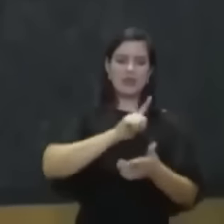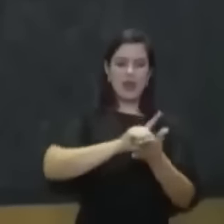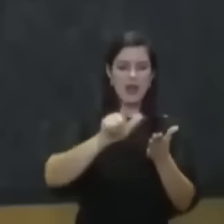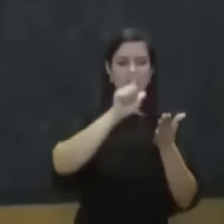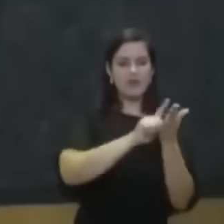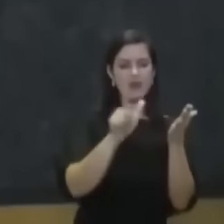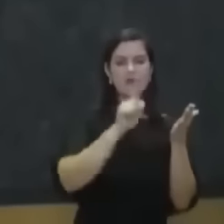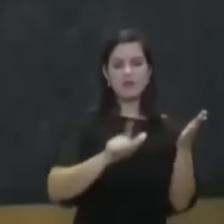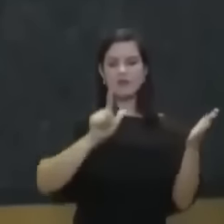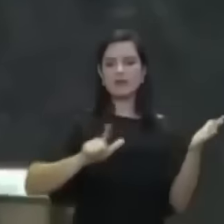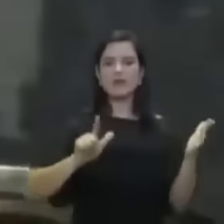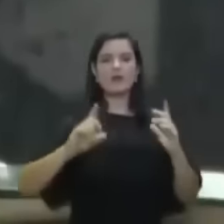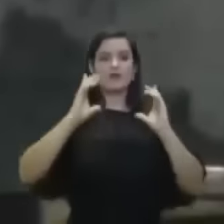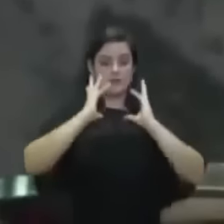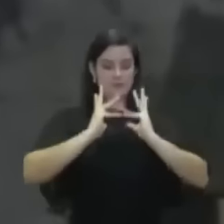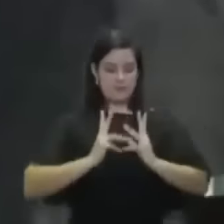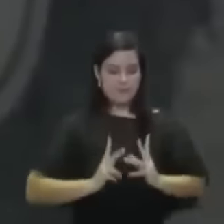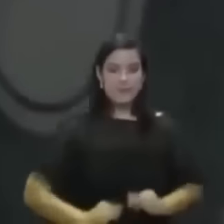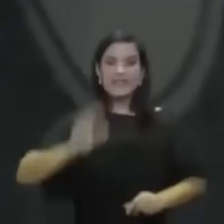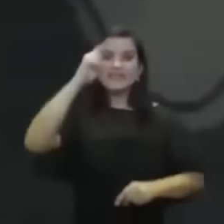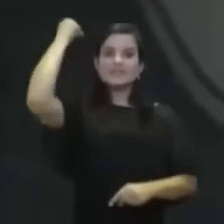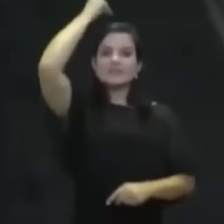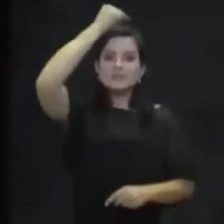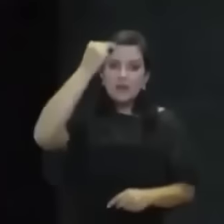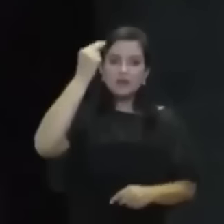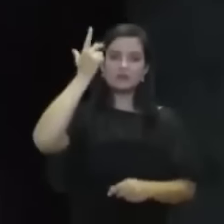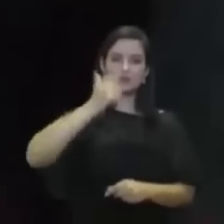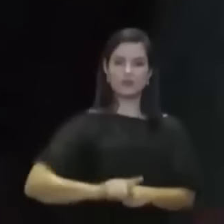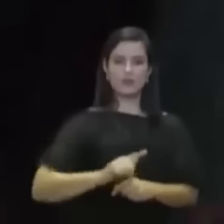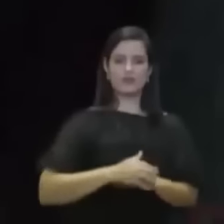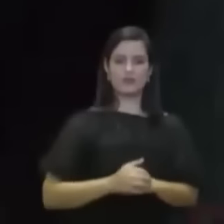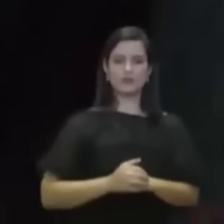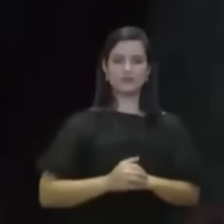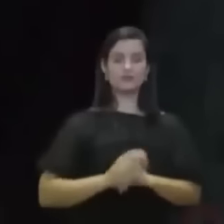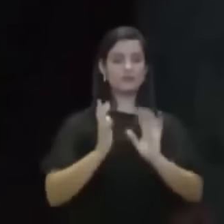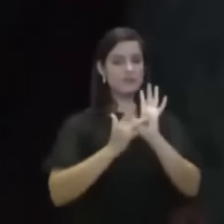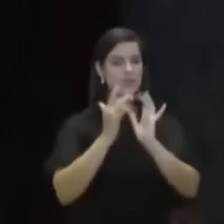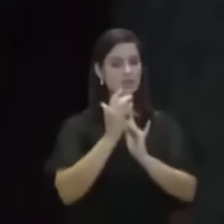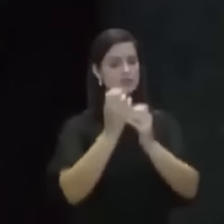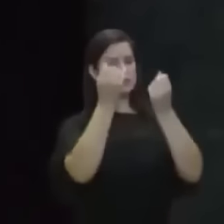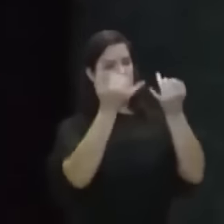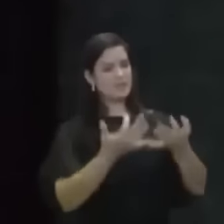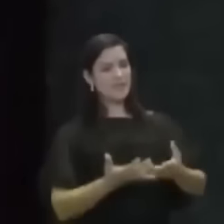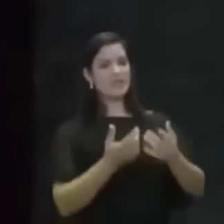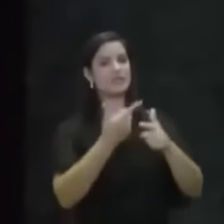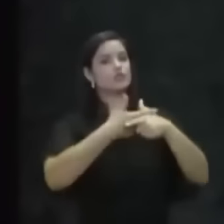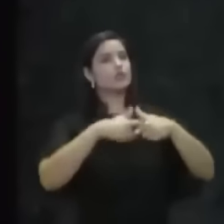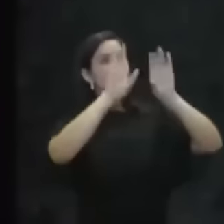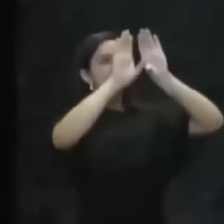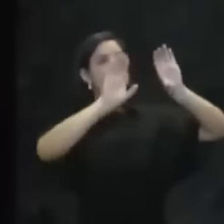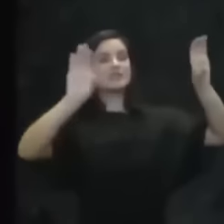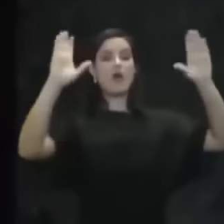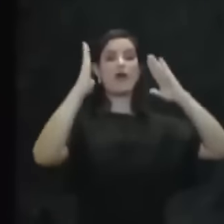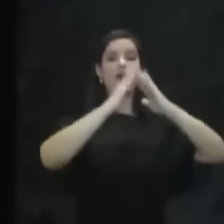lavar purificador da santificação. Ali Jesus fala para eles do céu, da casa do Pai,